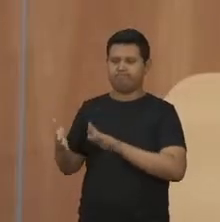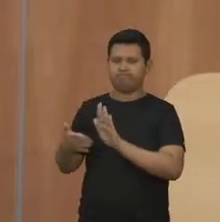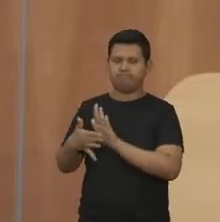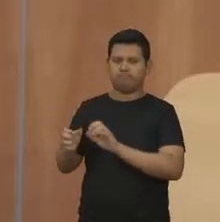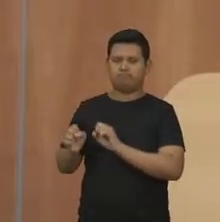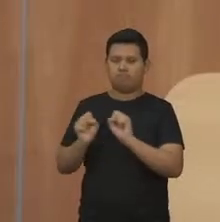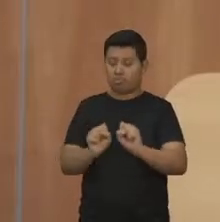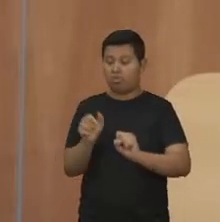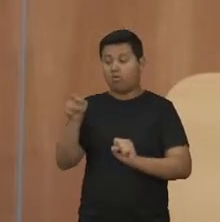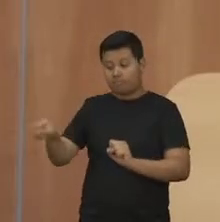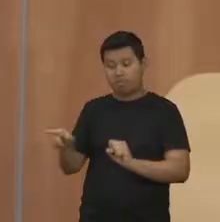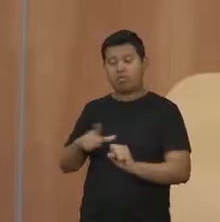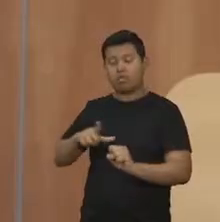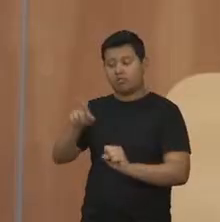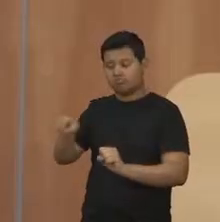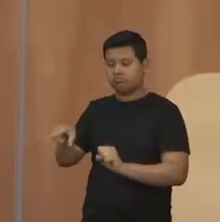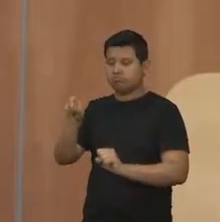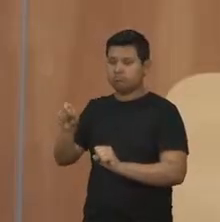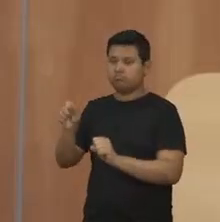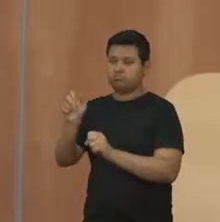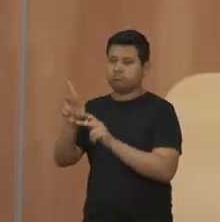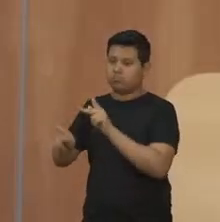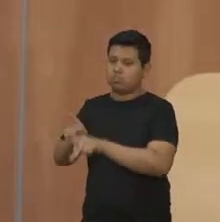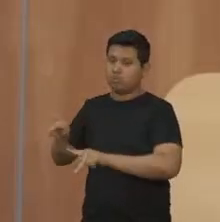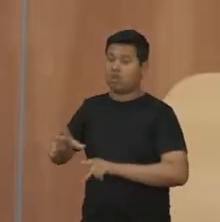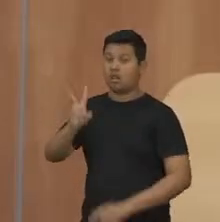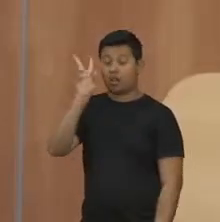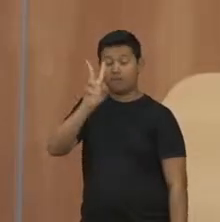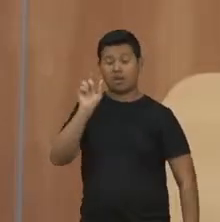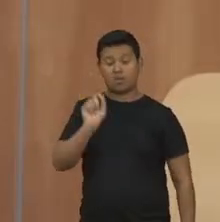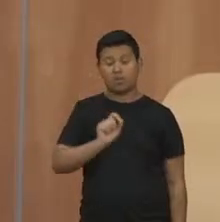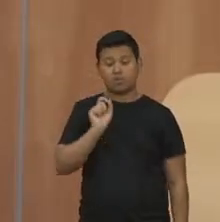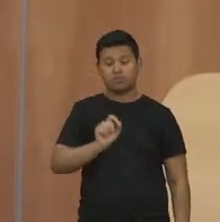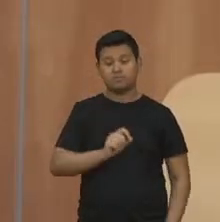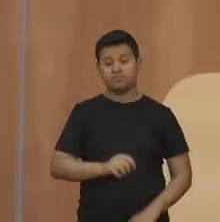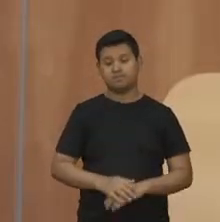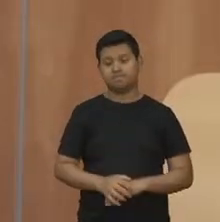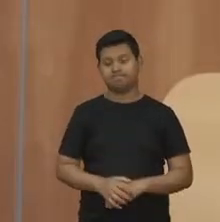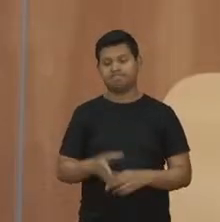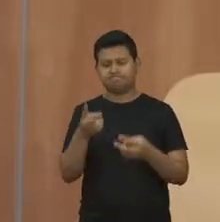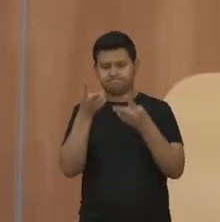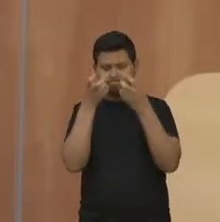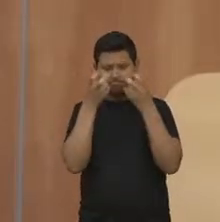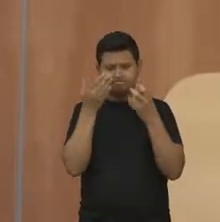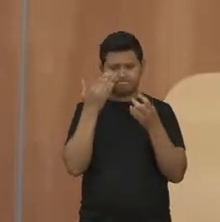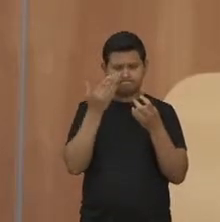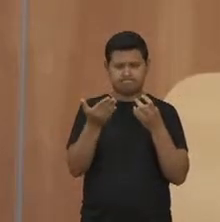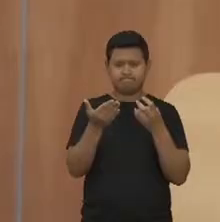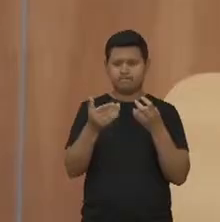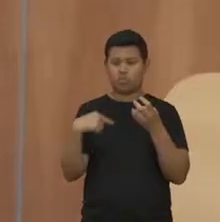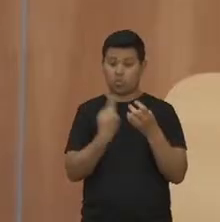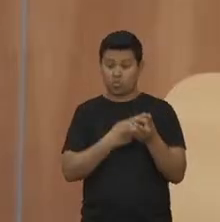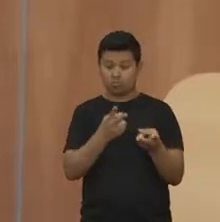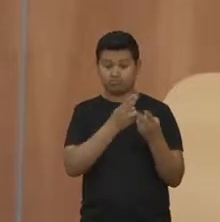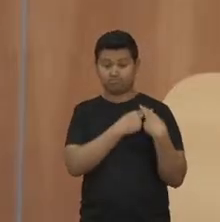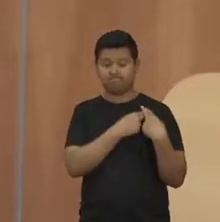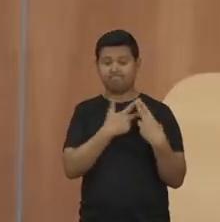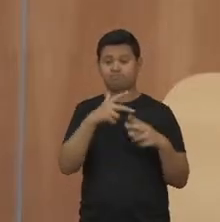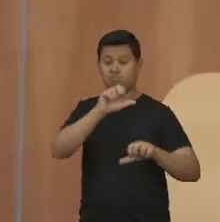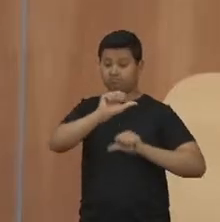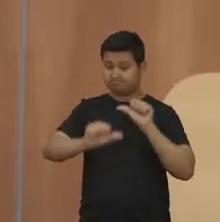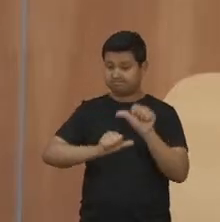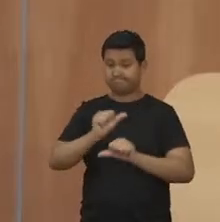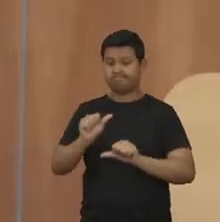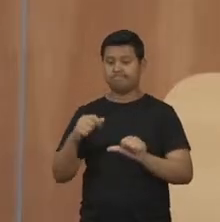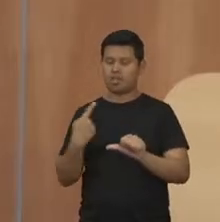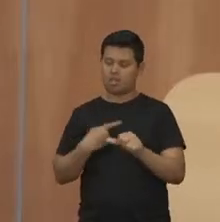poder, que é o povo. Eu gosto de lembrar disso porque a gente percebe que está nas nossas mãos mudar